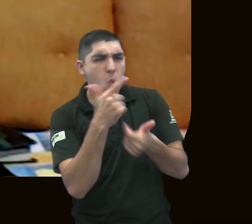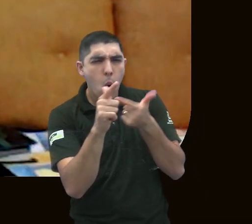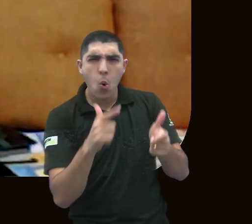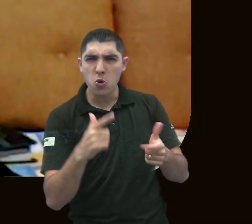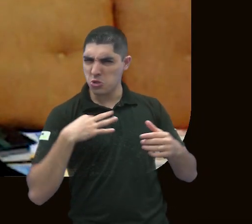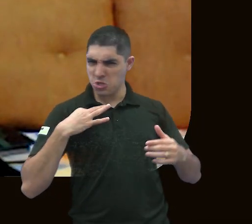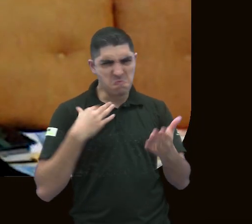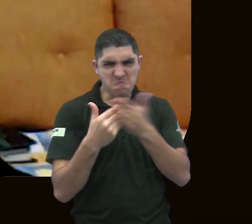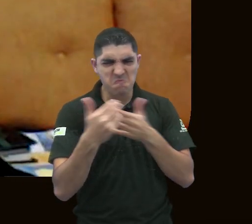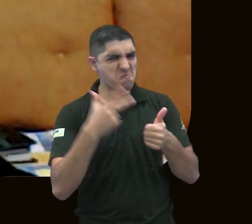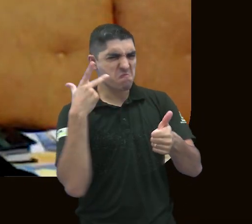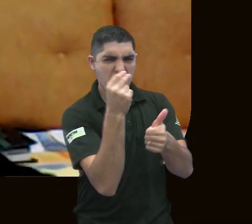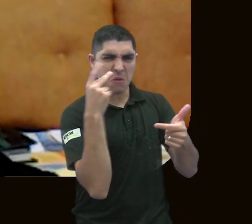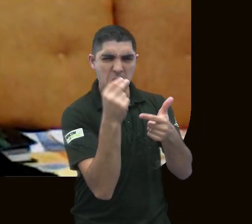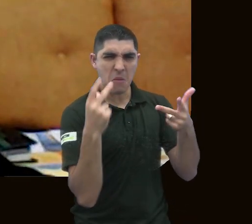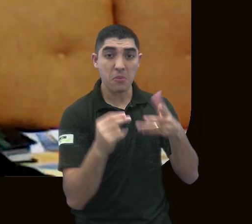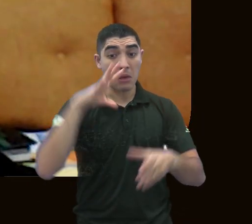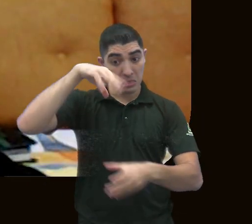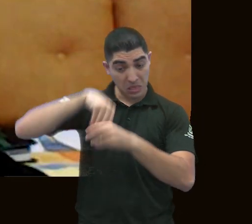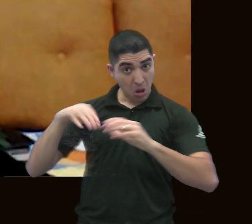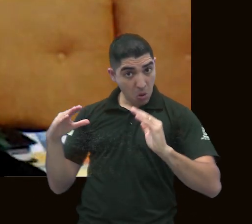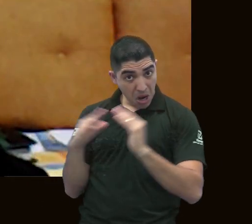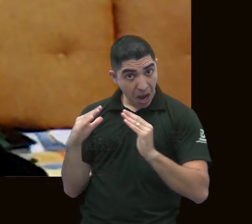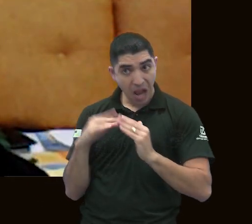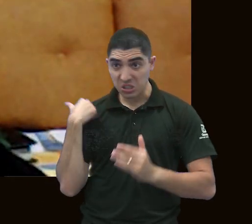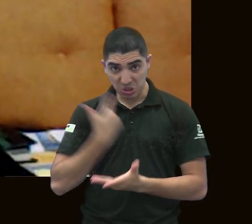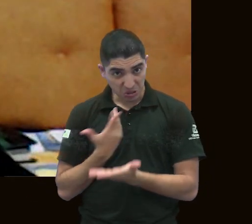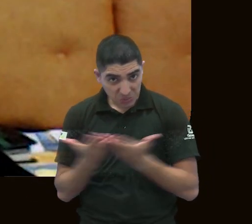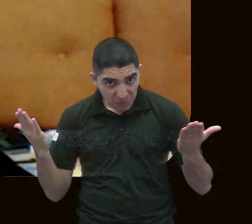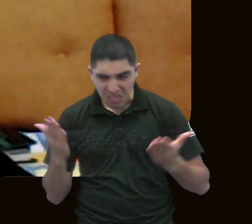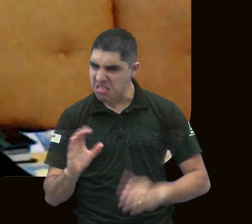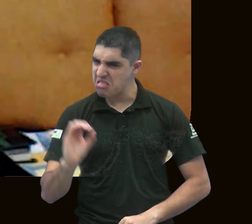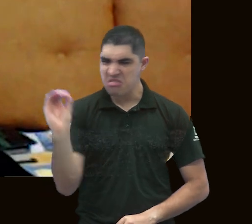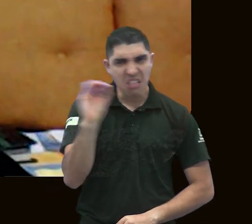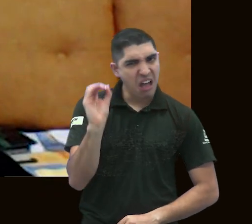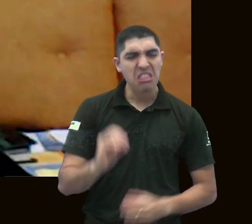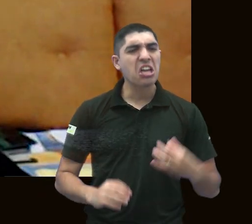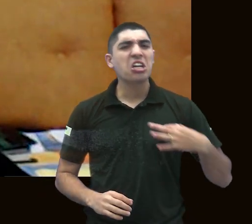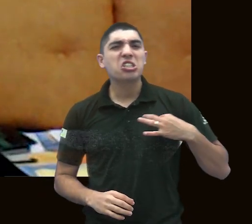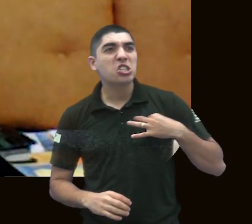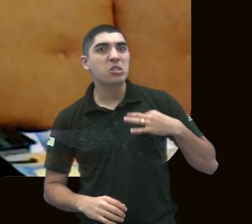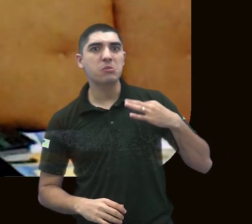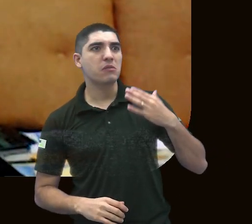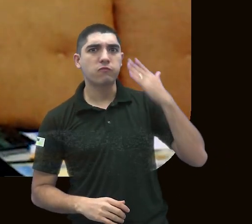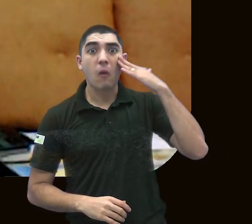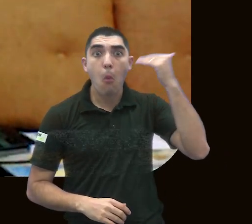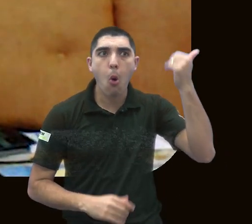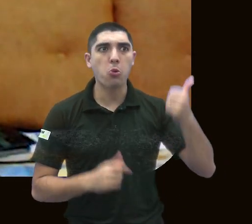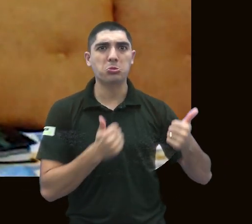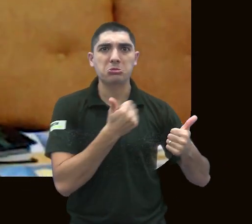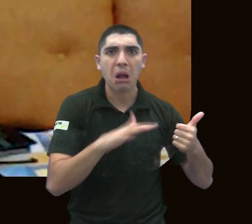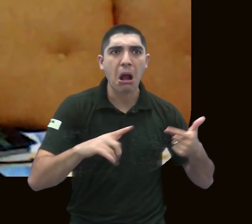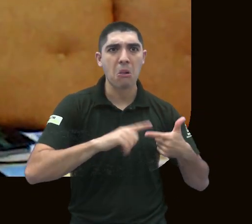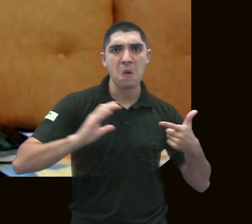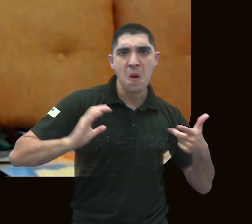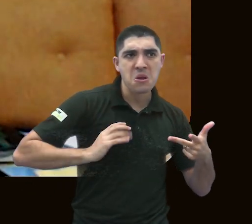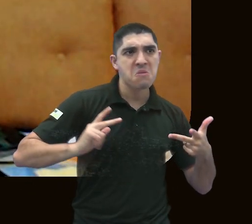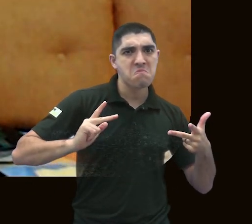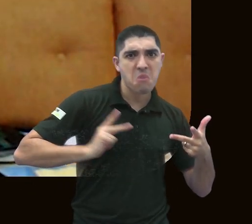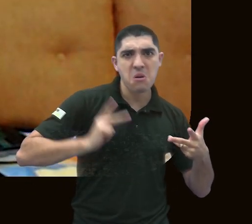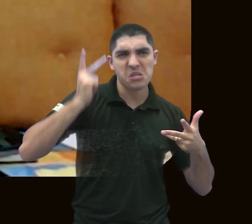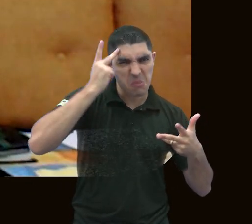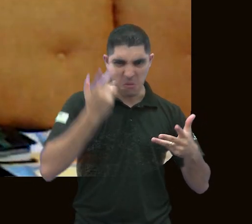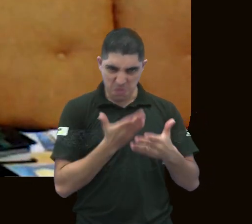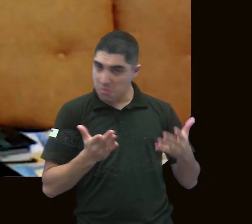gente atropelou todo mundo. Em São José a gente não perdia nem para grande nem para pequeno, né? E com isso